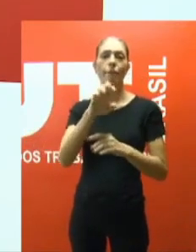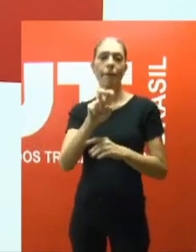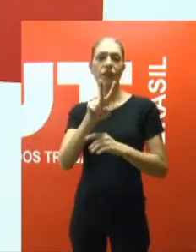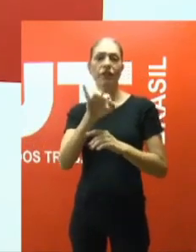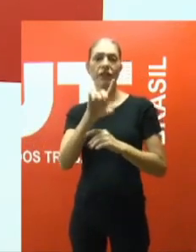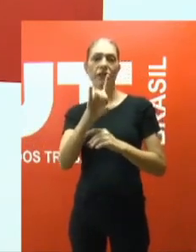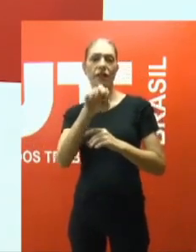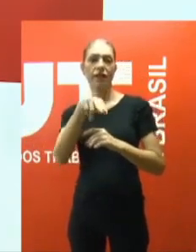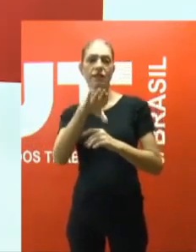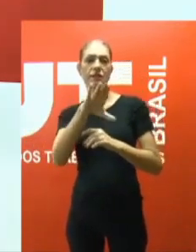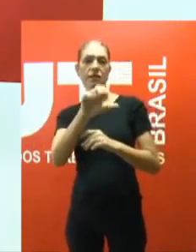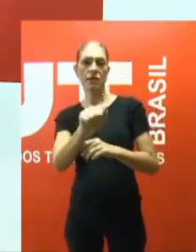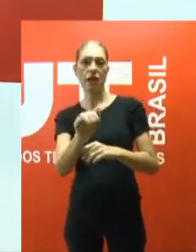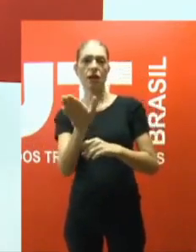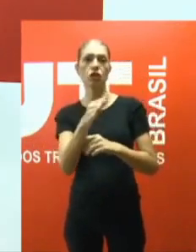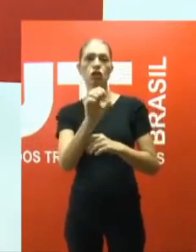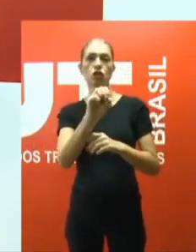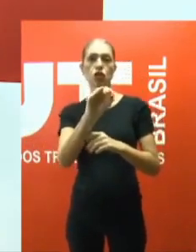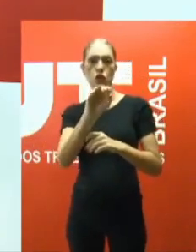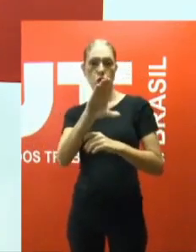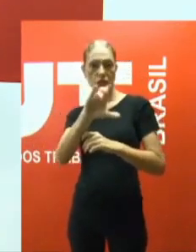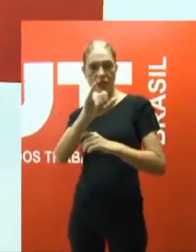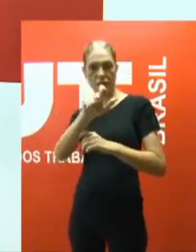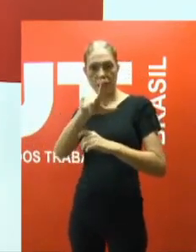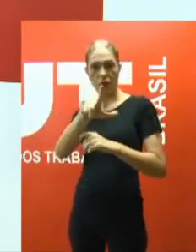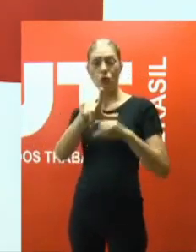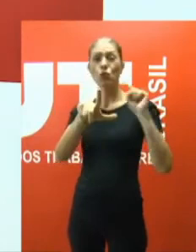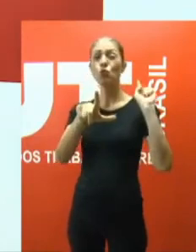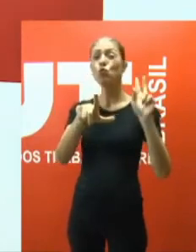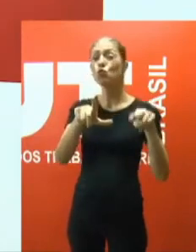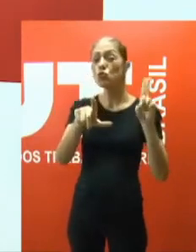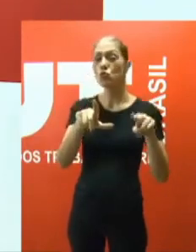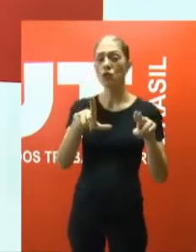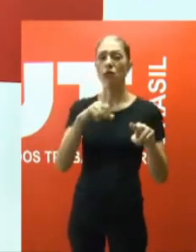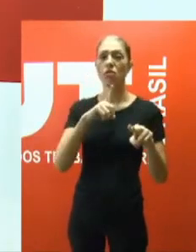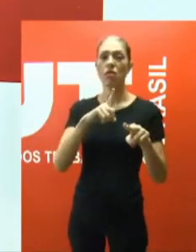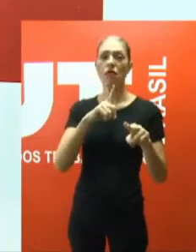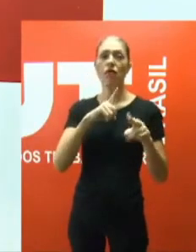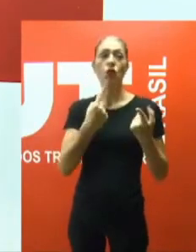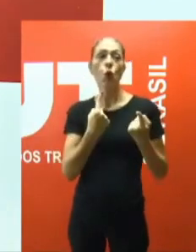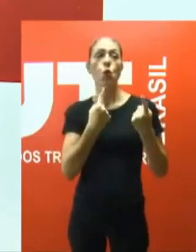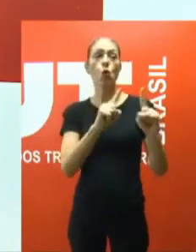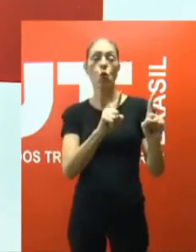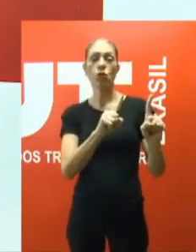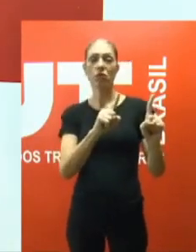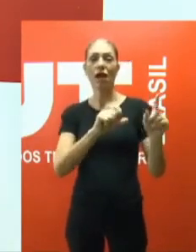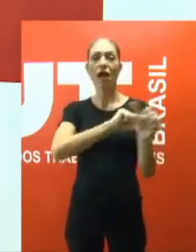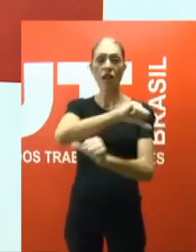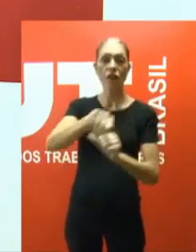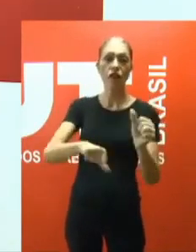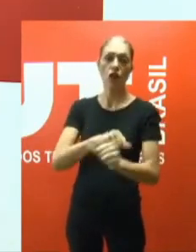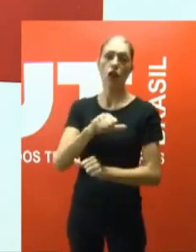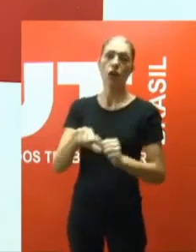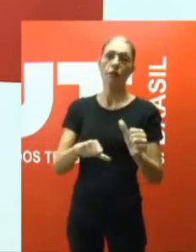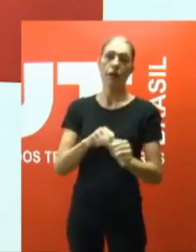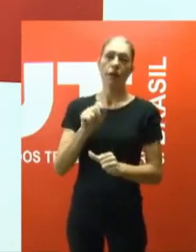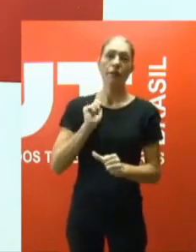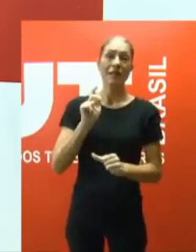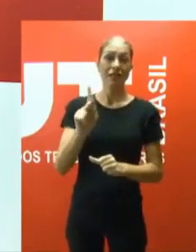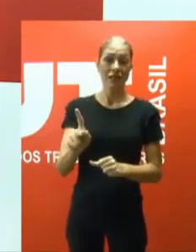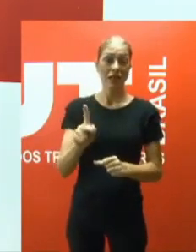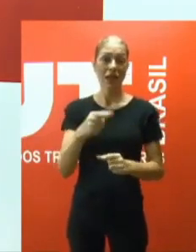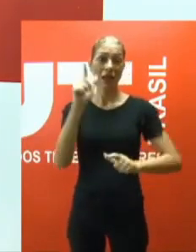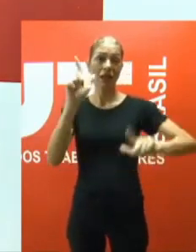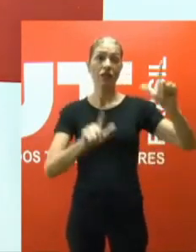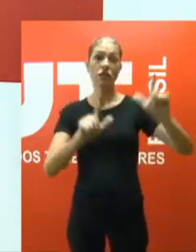ninguém contra a reforma da Previdência falando na televisão. Nunca teve ninguém participando